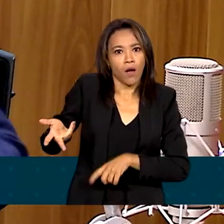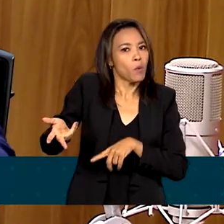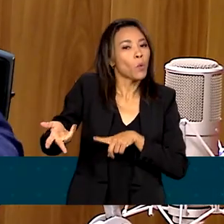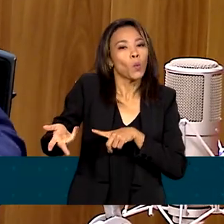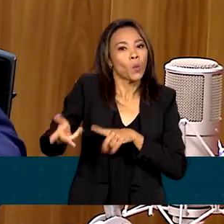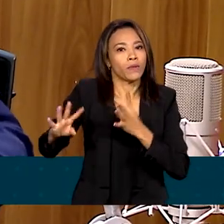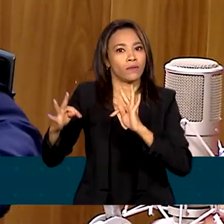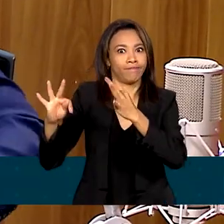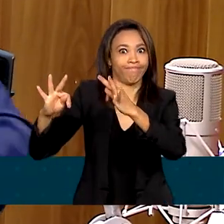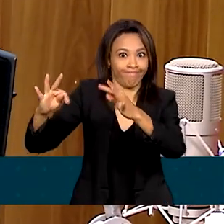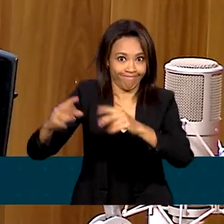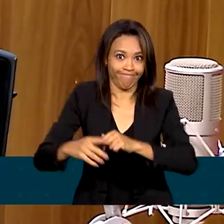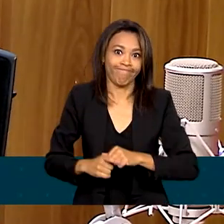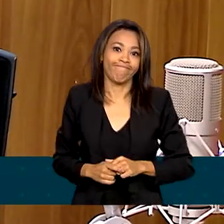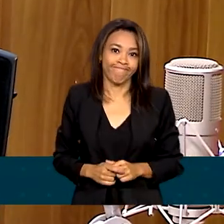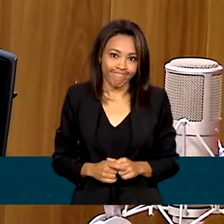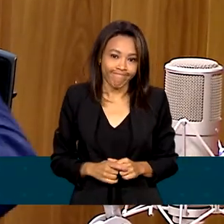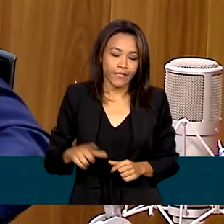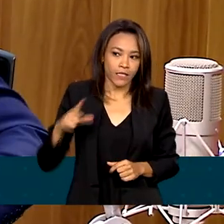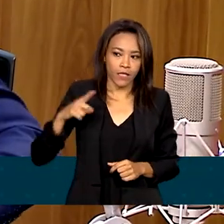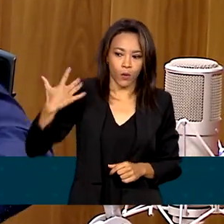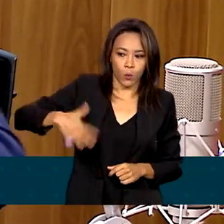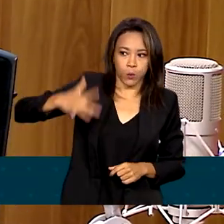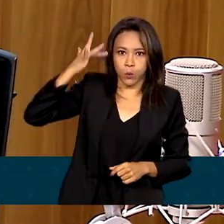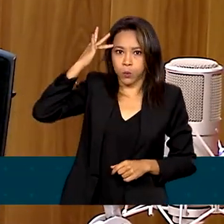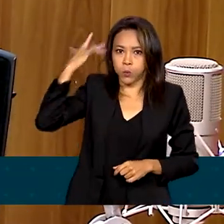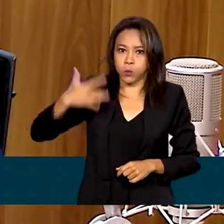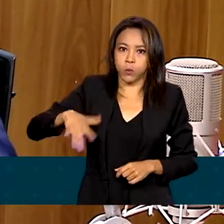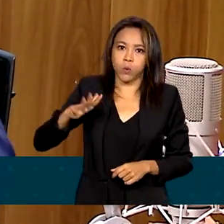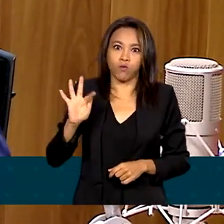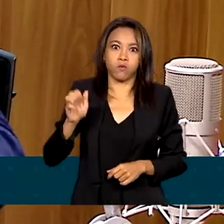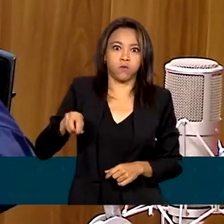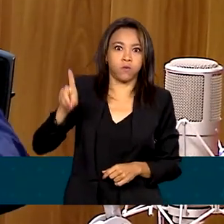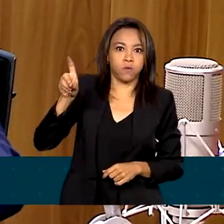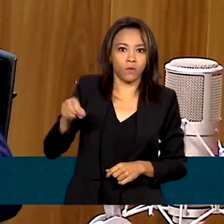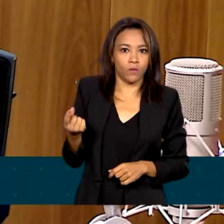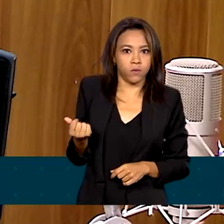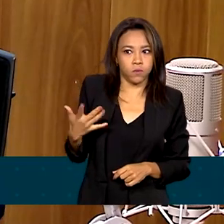tecnologia, tem grandes fundos de investimentos, grandes empresas e